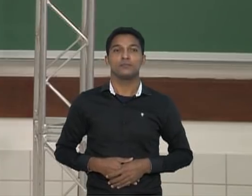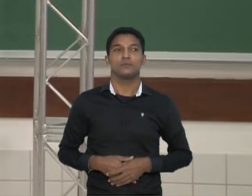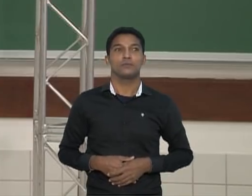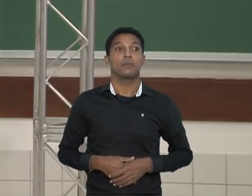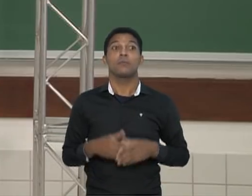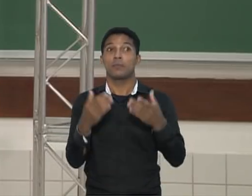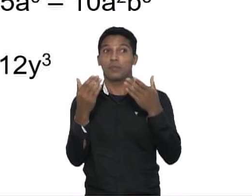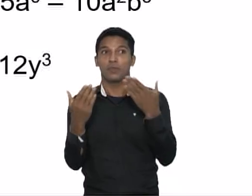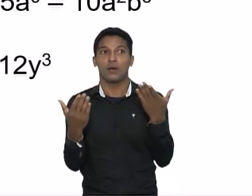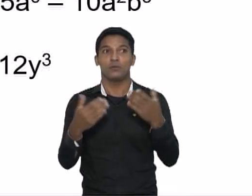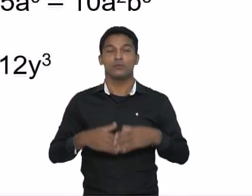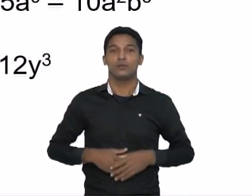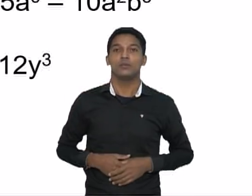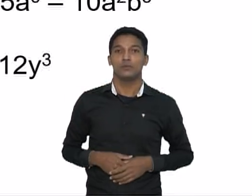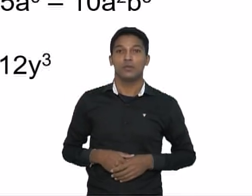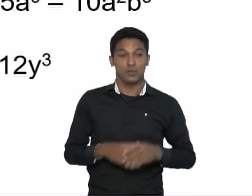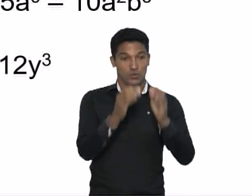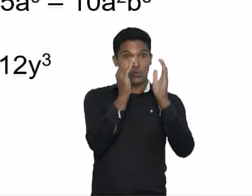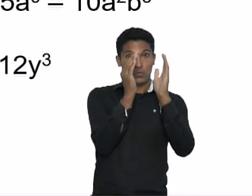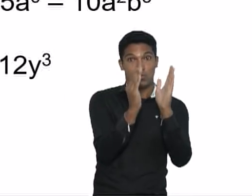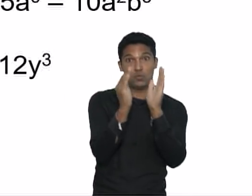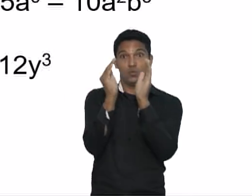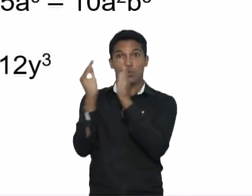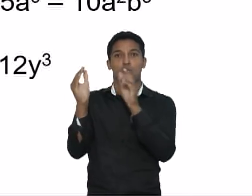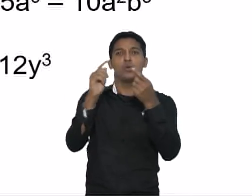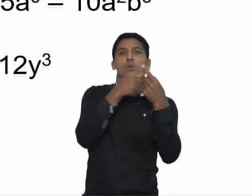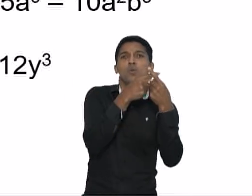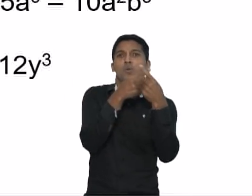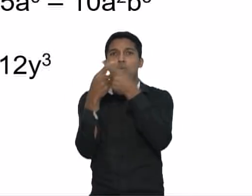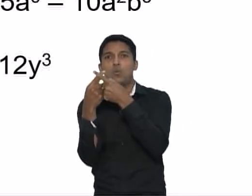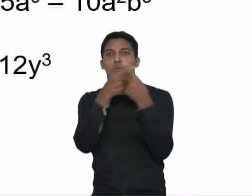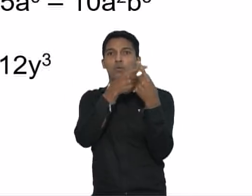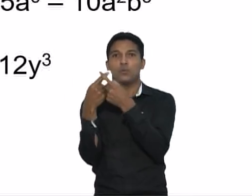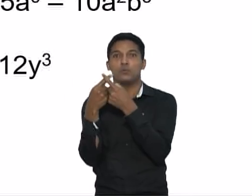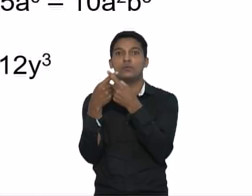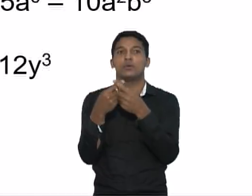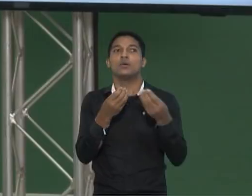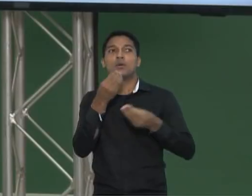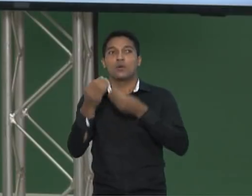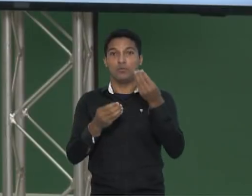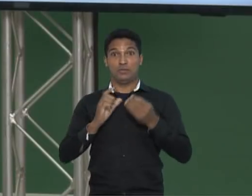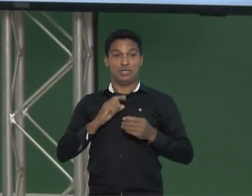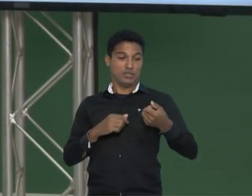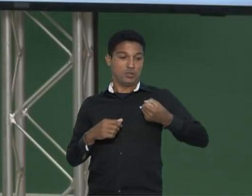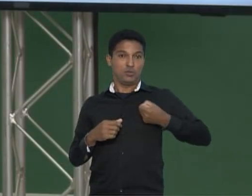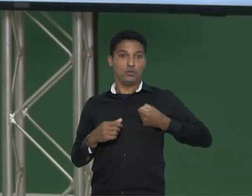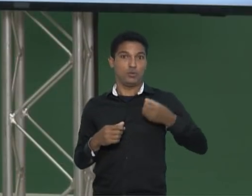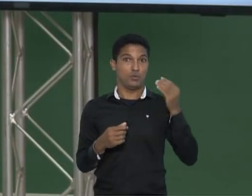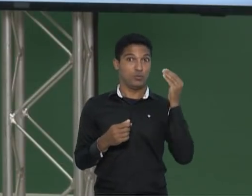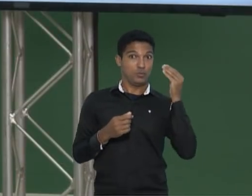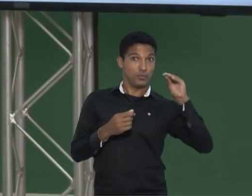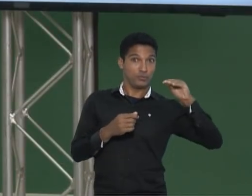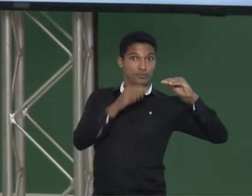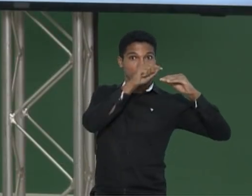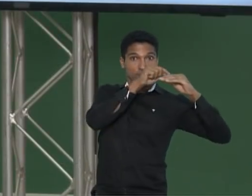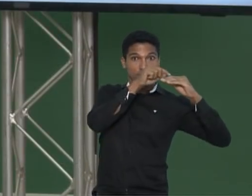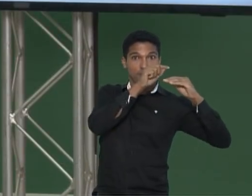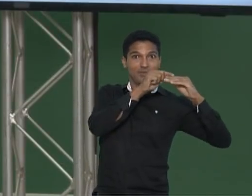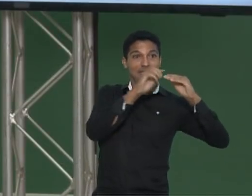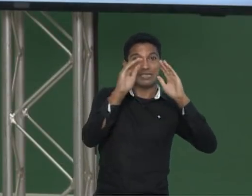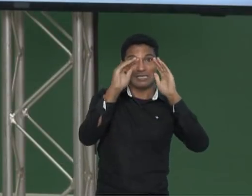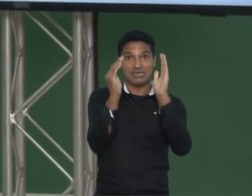Então, aqui, na propriedade distributiva, como que ficaria? Nós temos um número que está fora, entre